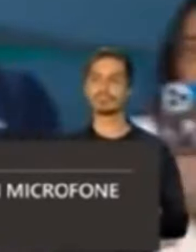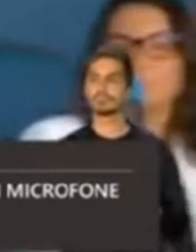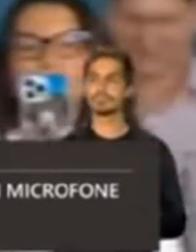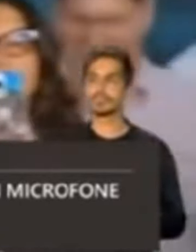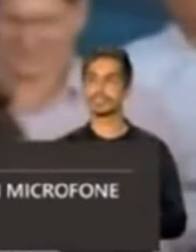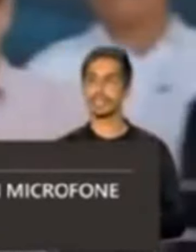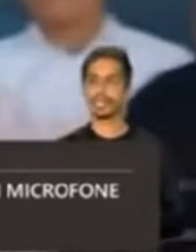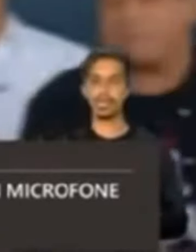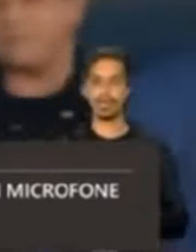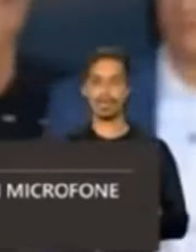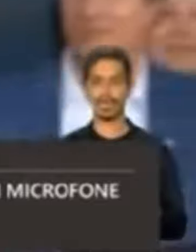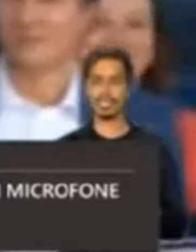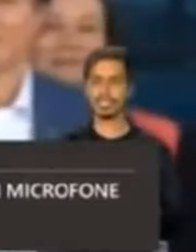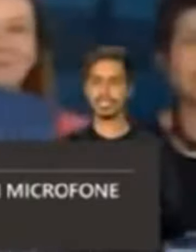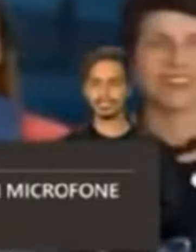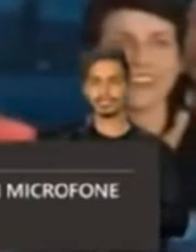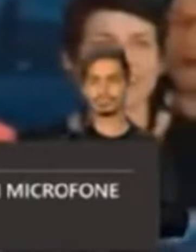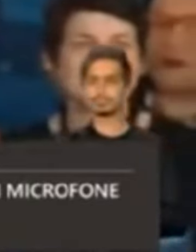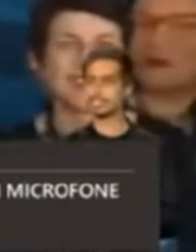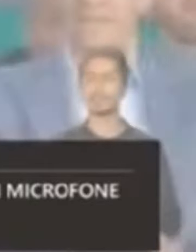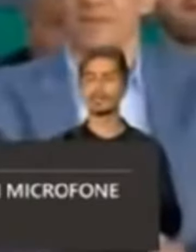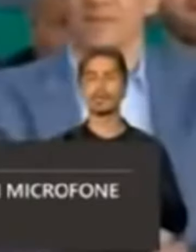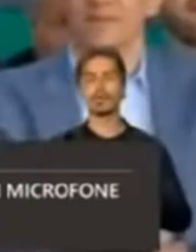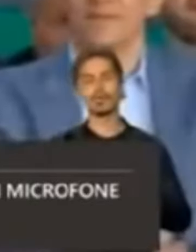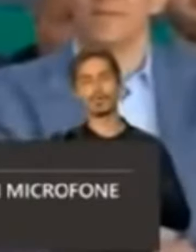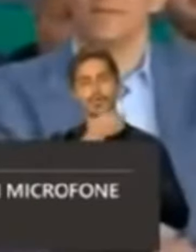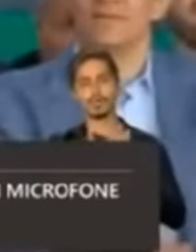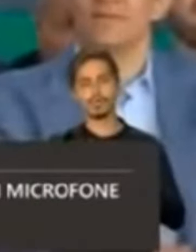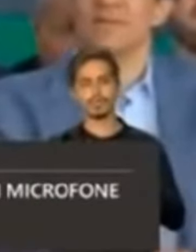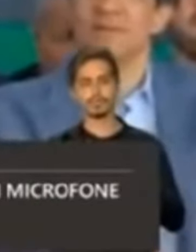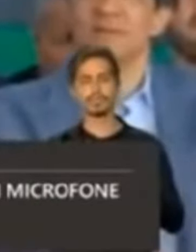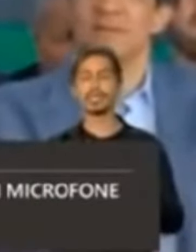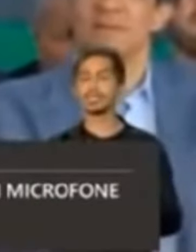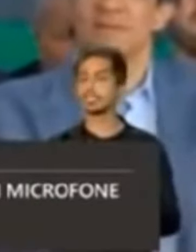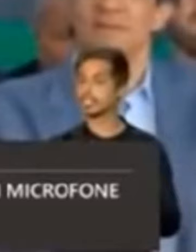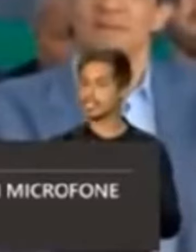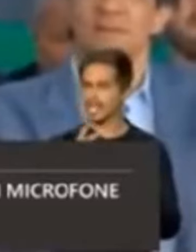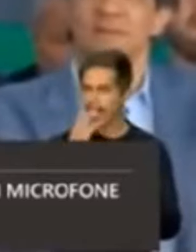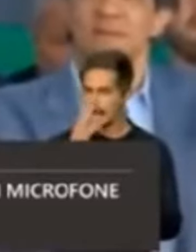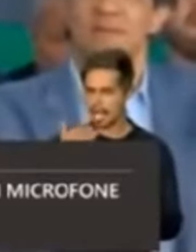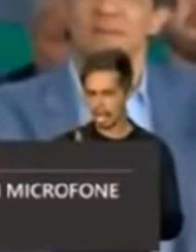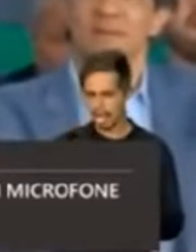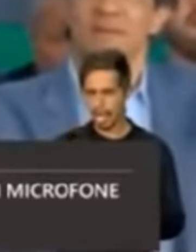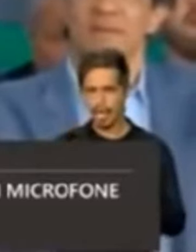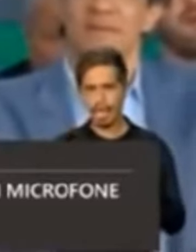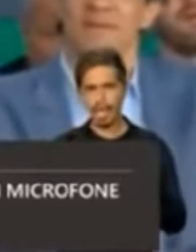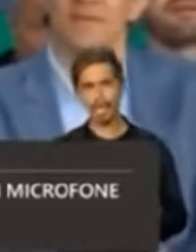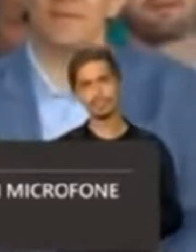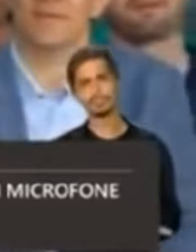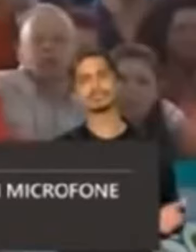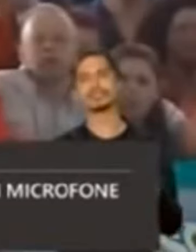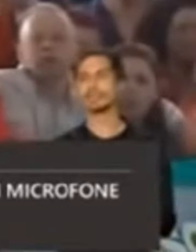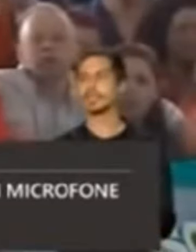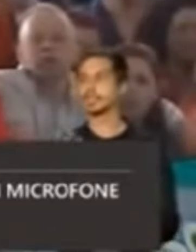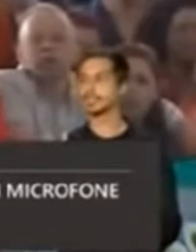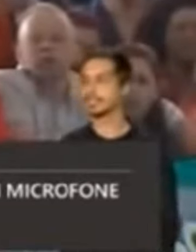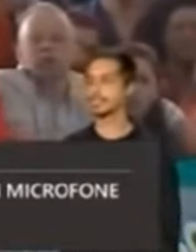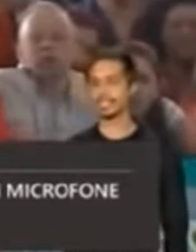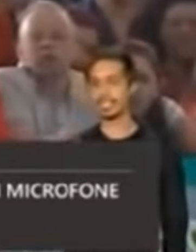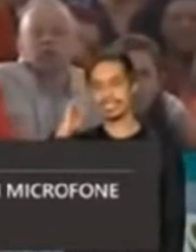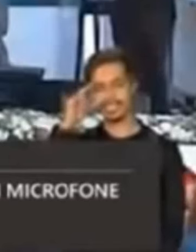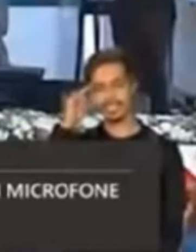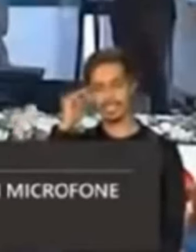tem coragem de levantar e ir pra rua pra andar. Então quem achar que o Lulinha tá cansado, pergunte pra Janja.